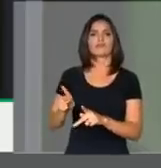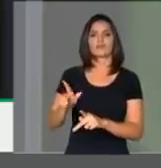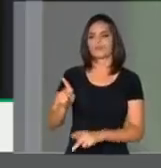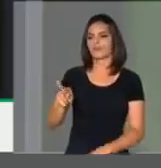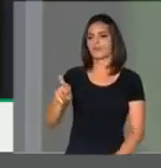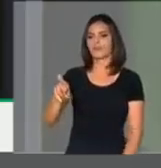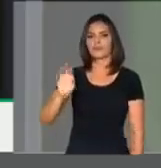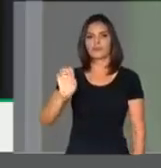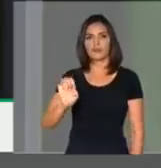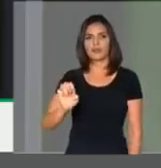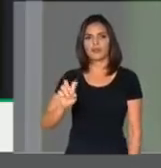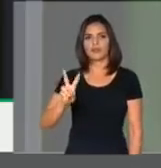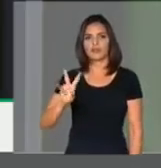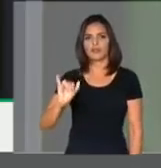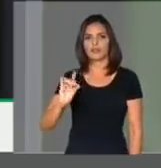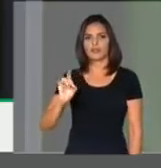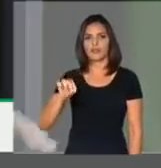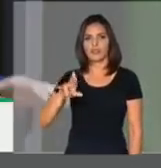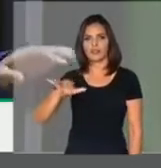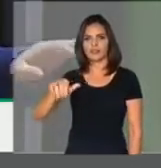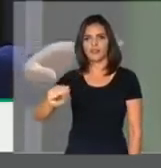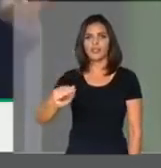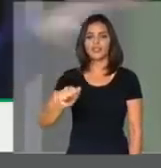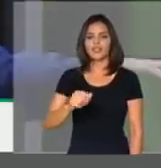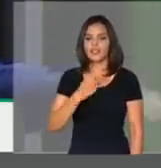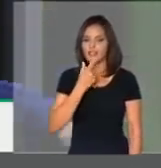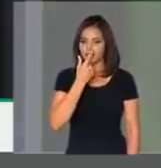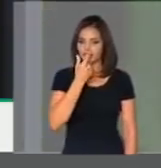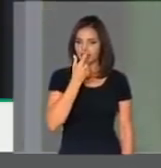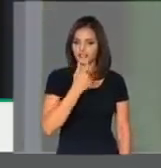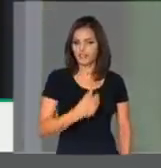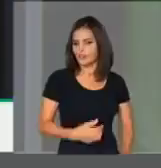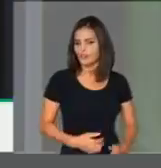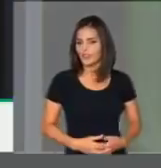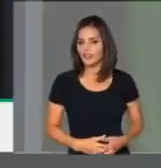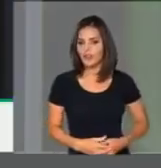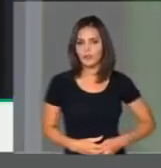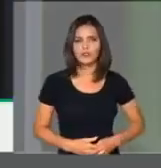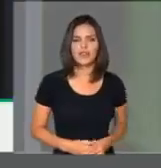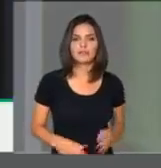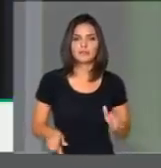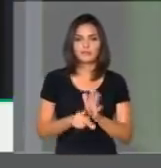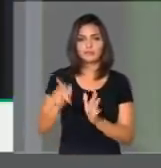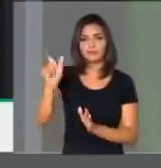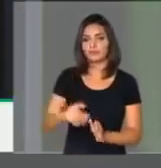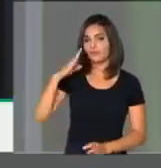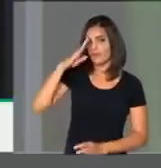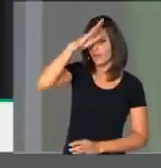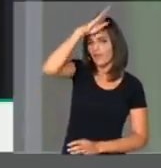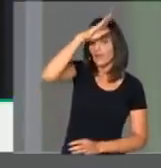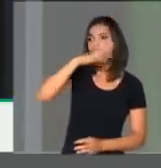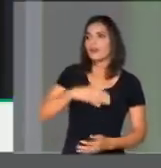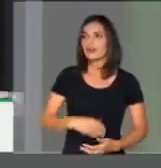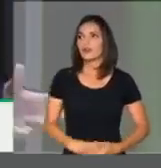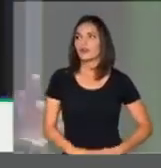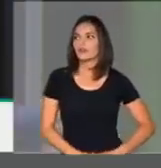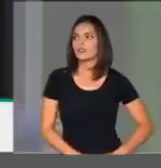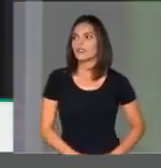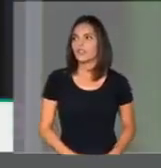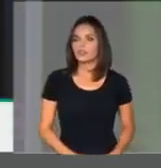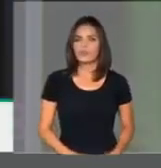porque o senhor Jair Bolsonaro, acompanhado de Paulo Guedes, traz também uma proposta de regime